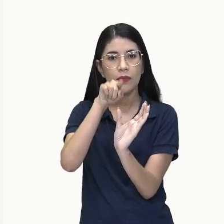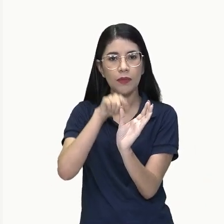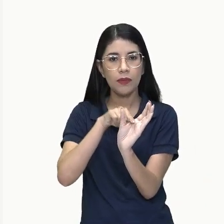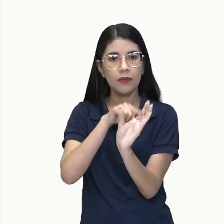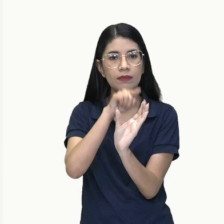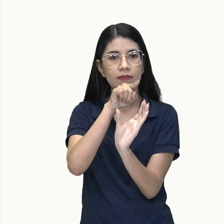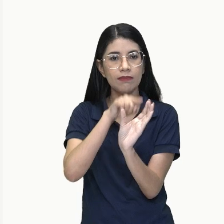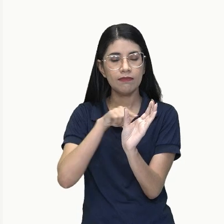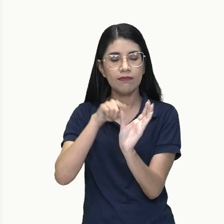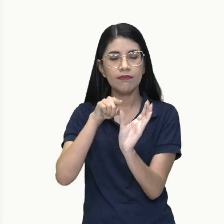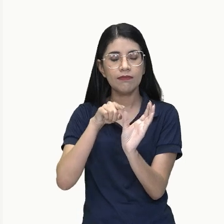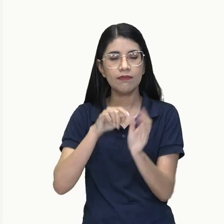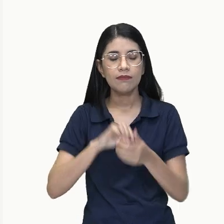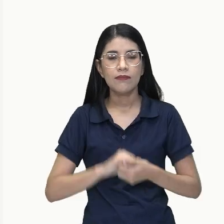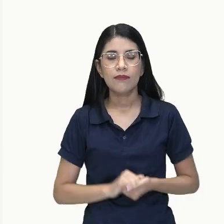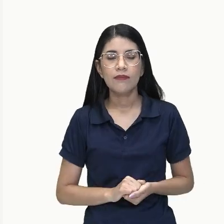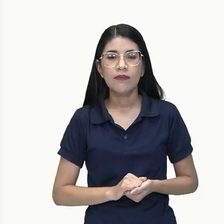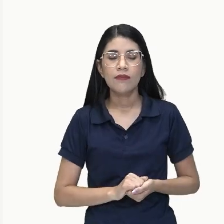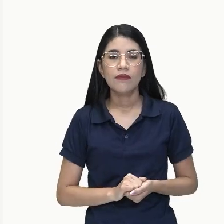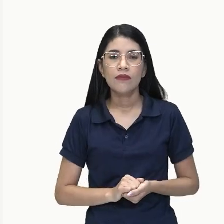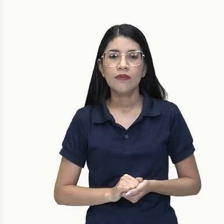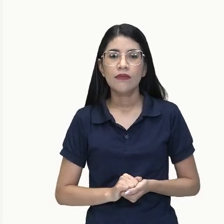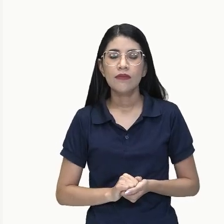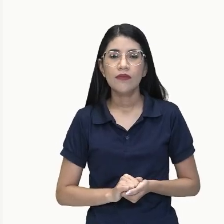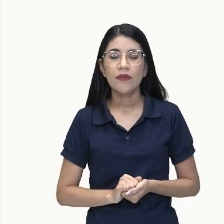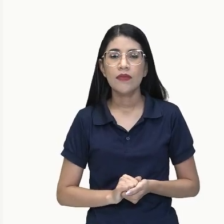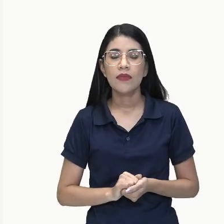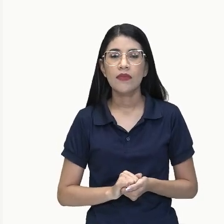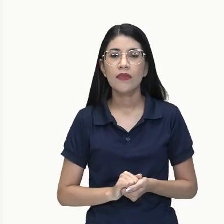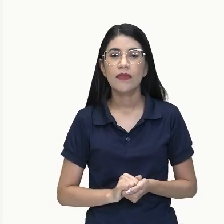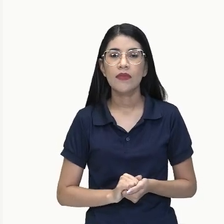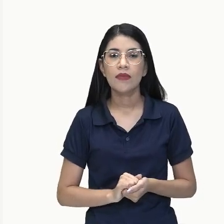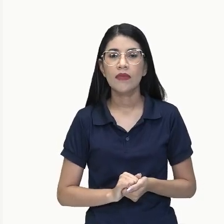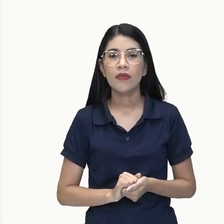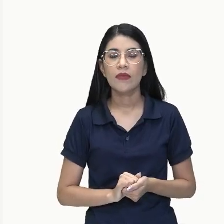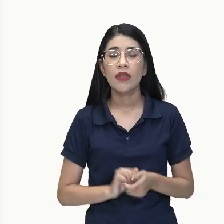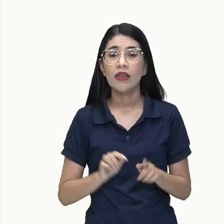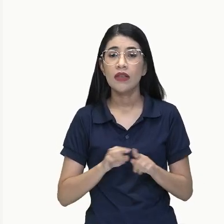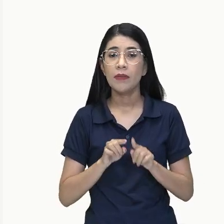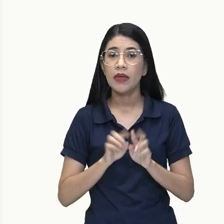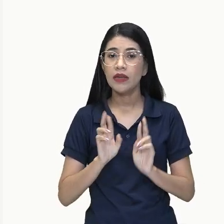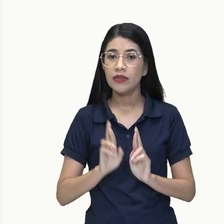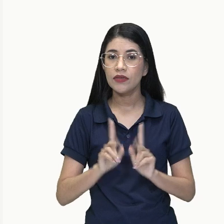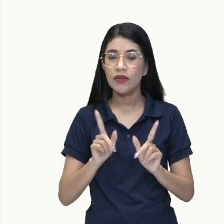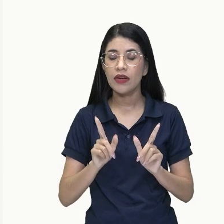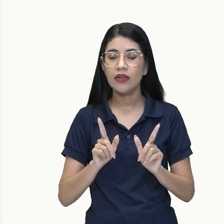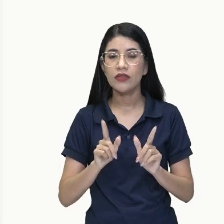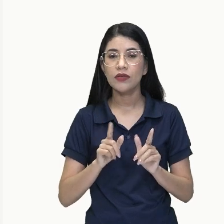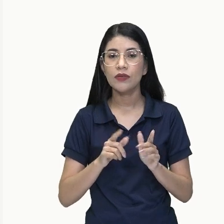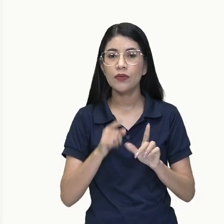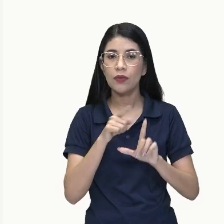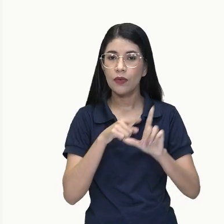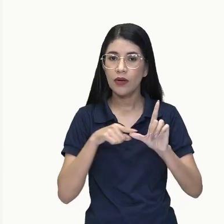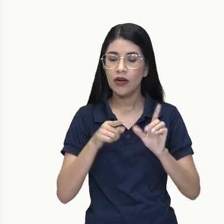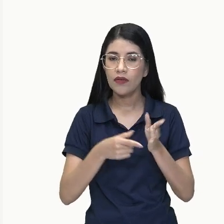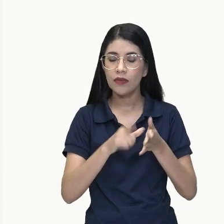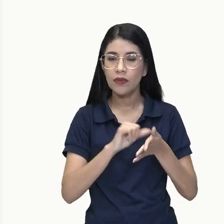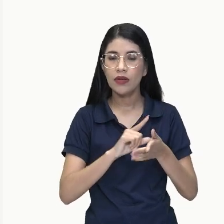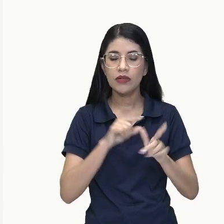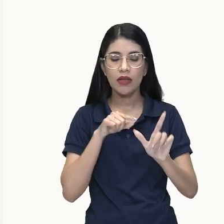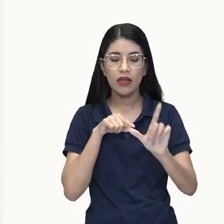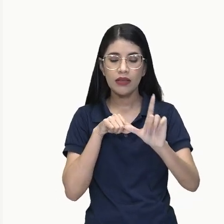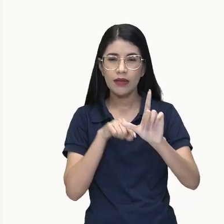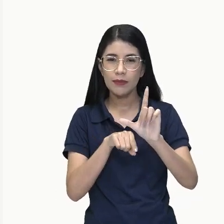aqui. Ok? E essa daqui já é o contrário da outra lá, do outro gráfico. Veja que o ponto mínimo já está aqui